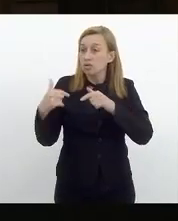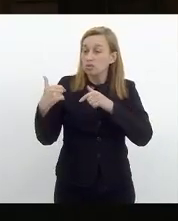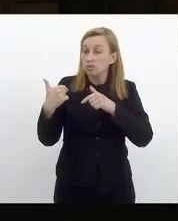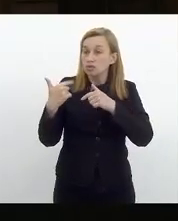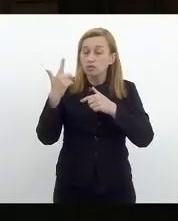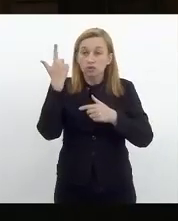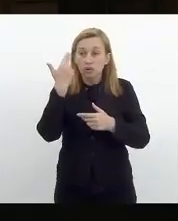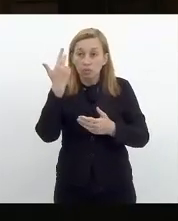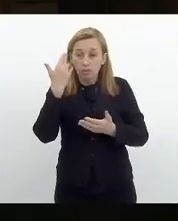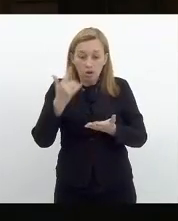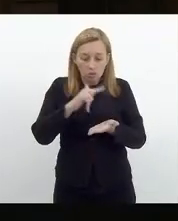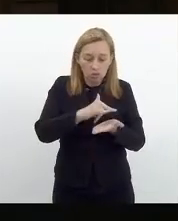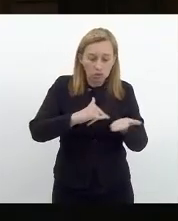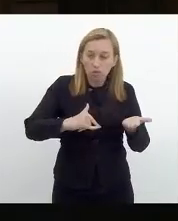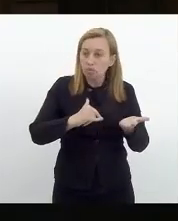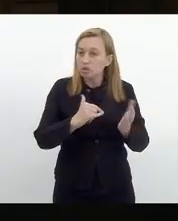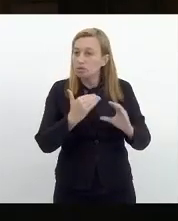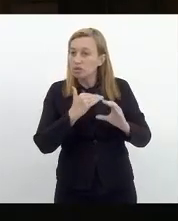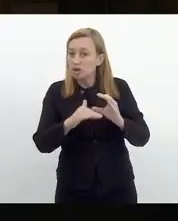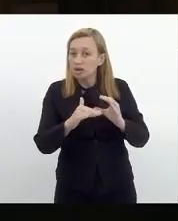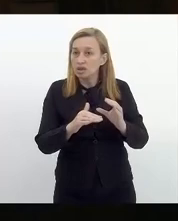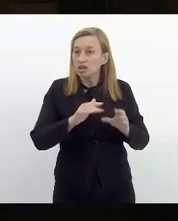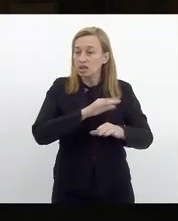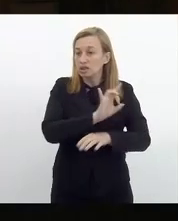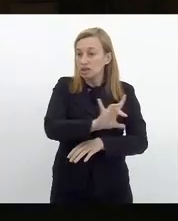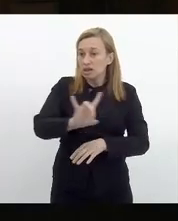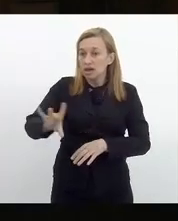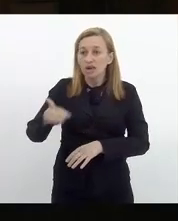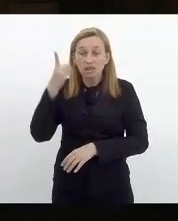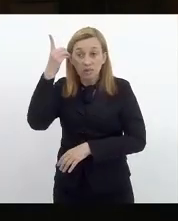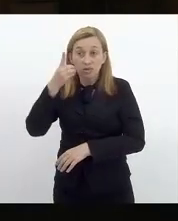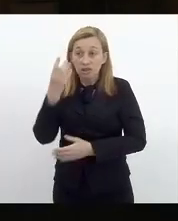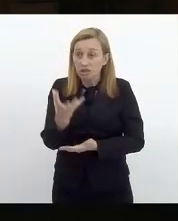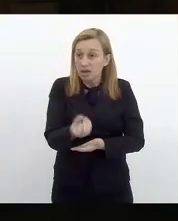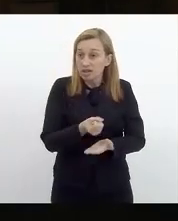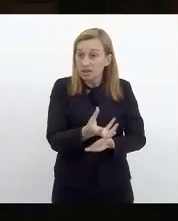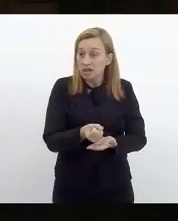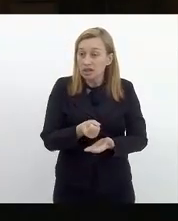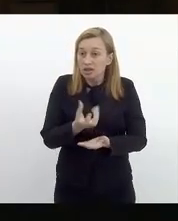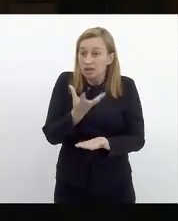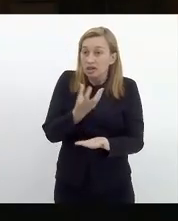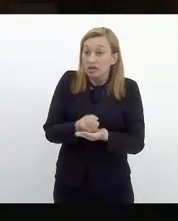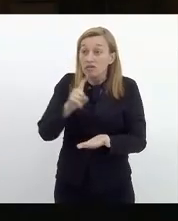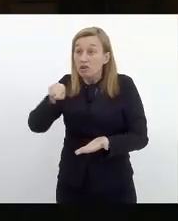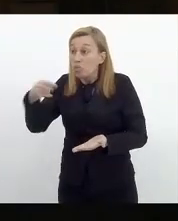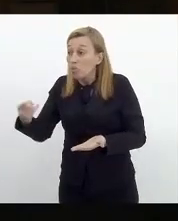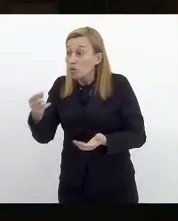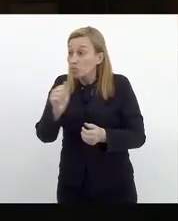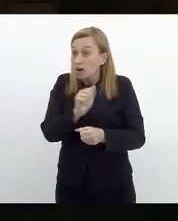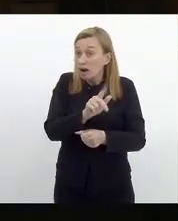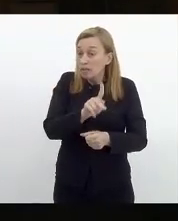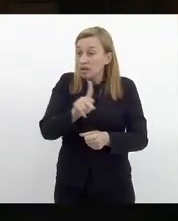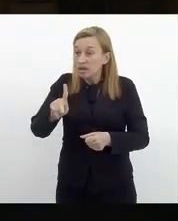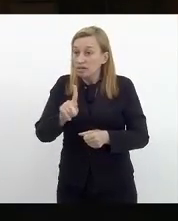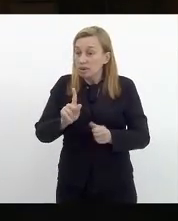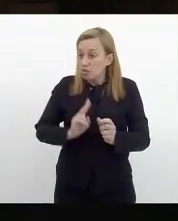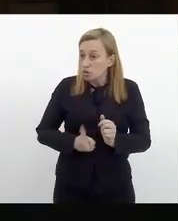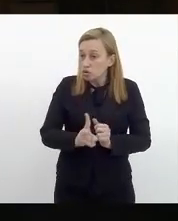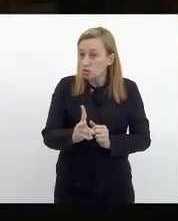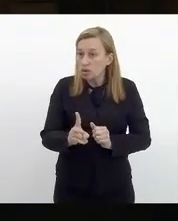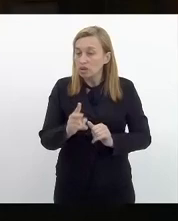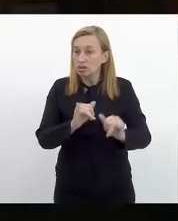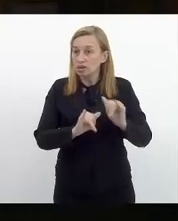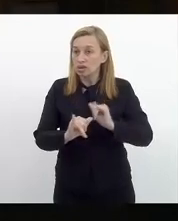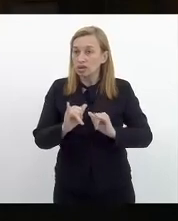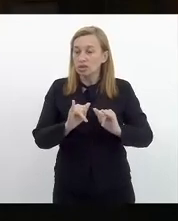diversos documentos aqui os parlamentares recebem a gente está tentando baixar um outro aplicativo para ter é continuar tendo acesso